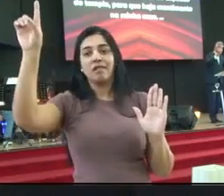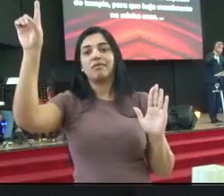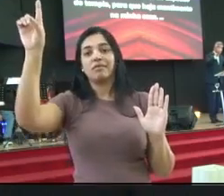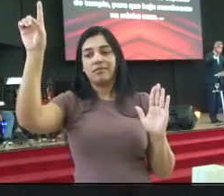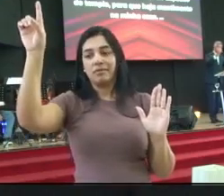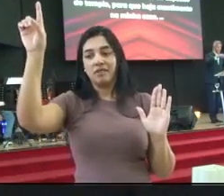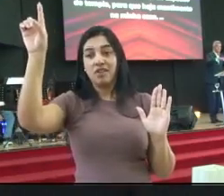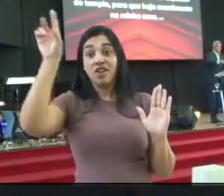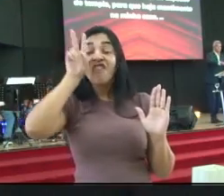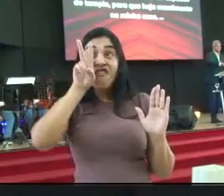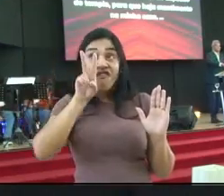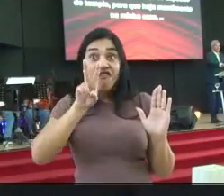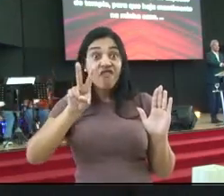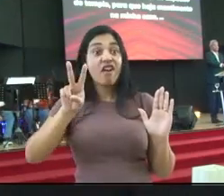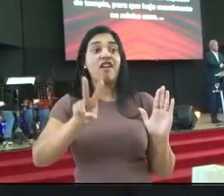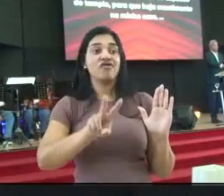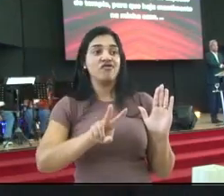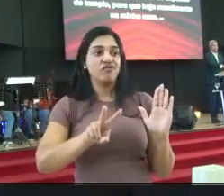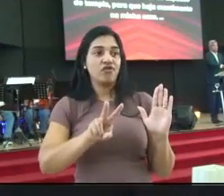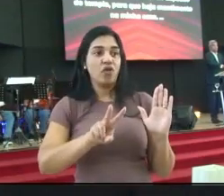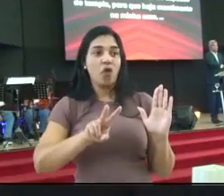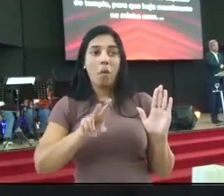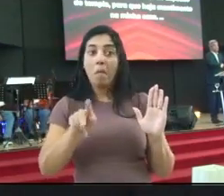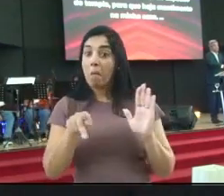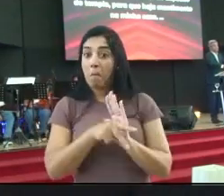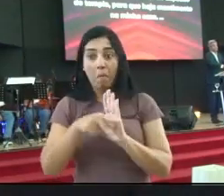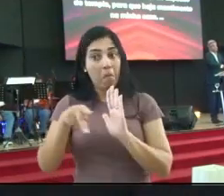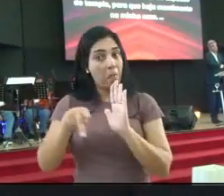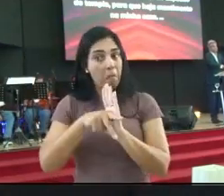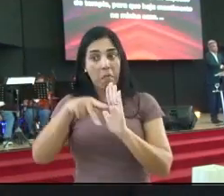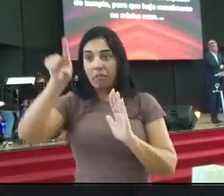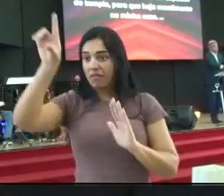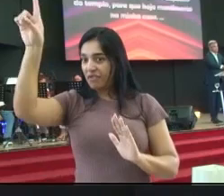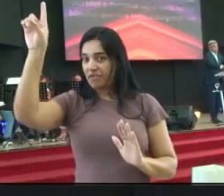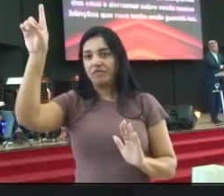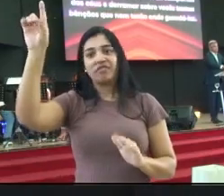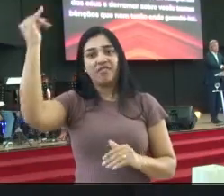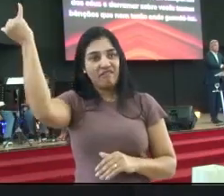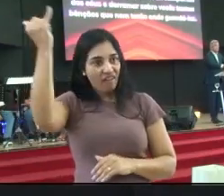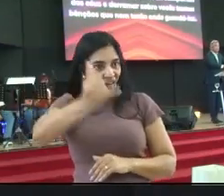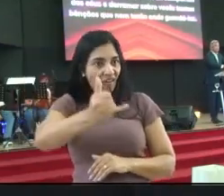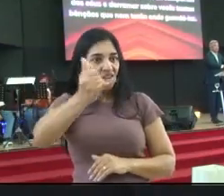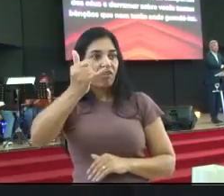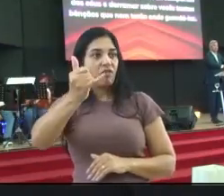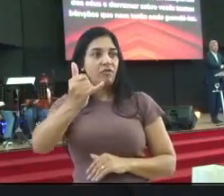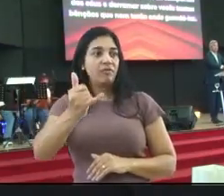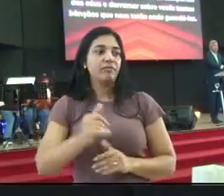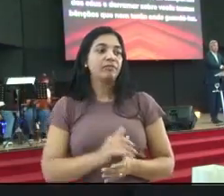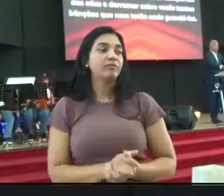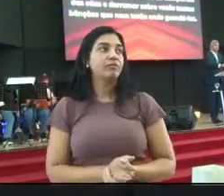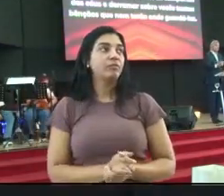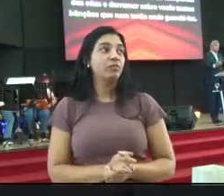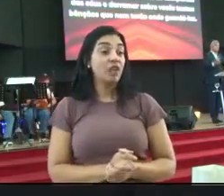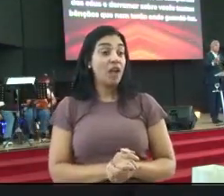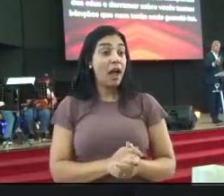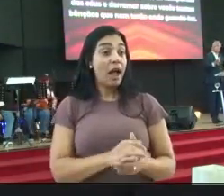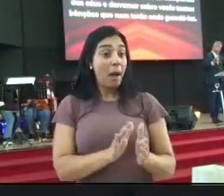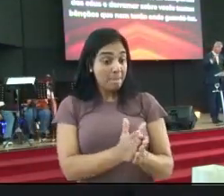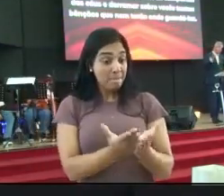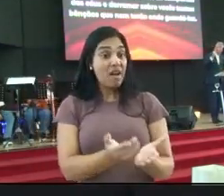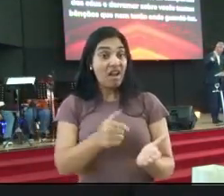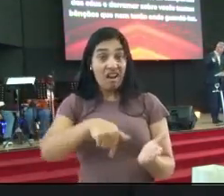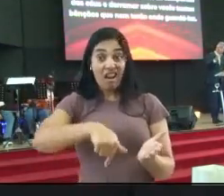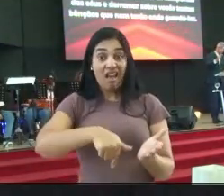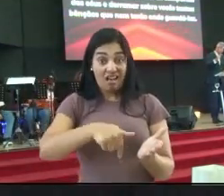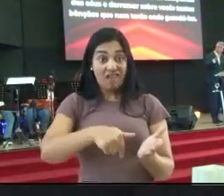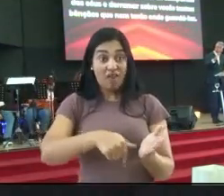vejam. Quem está dizendo aqui é o próprio Senhor Deus. Vou repetir. Isto aqui é uma